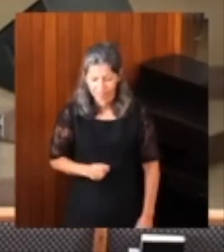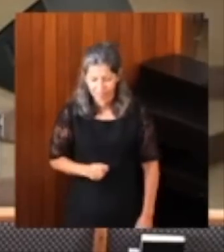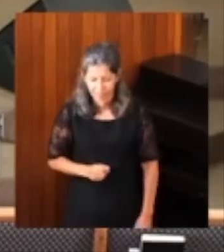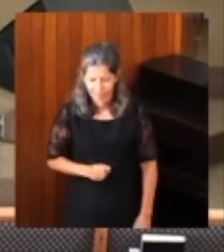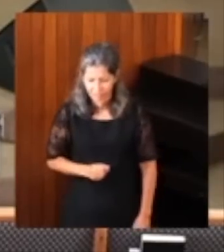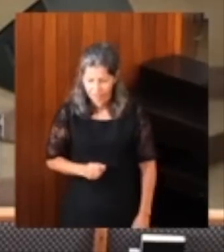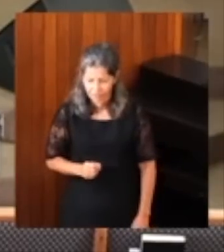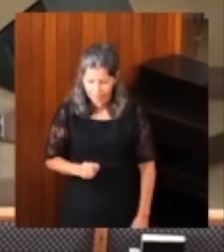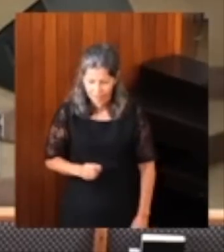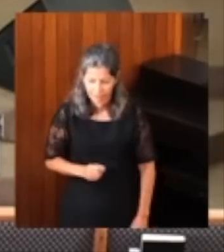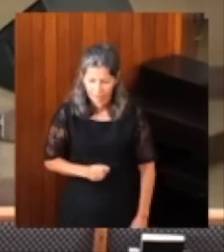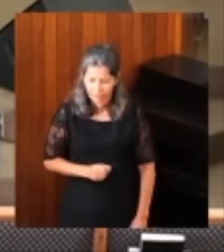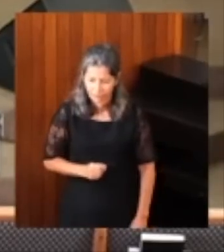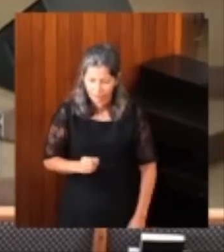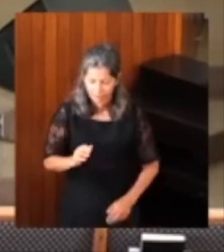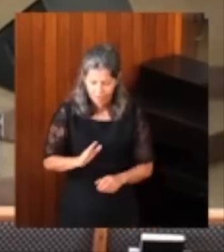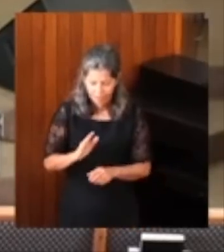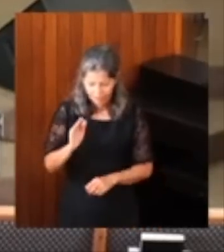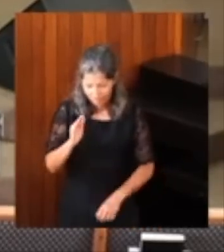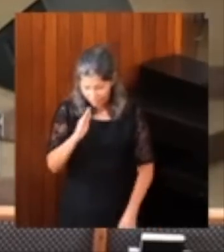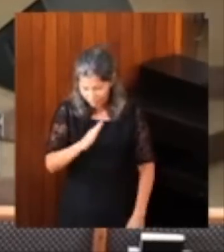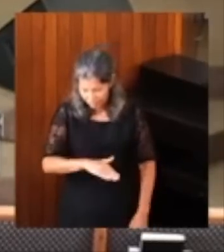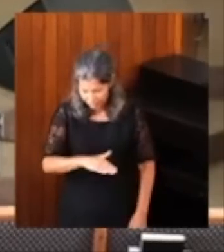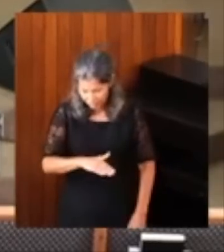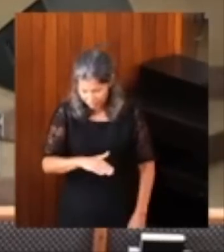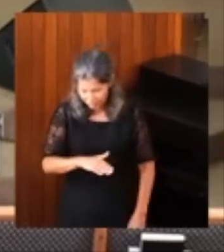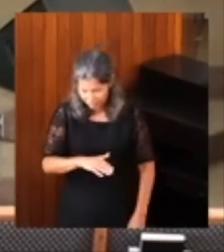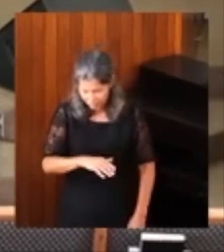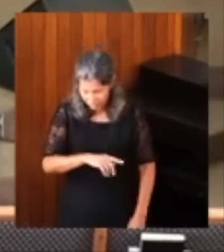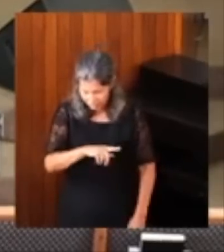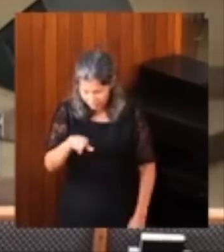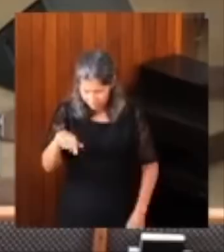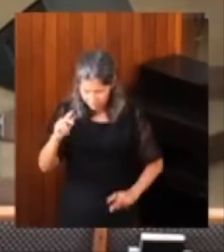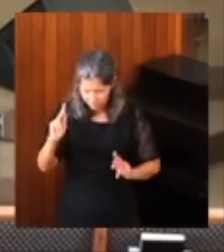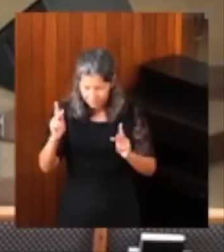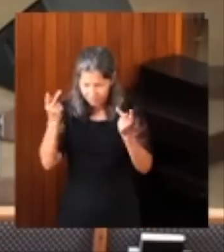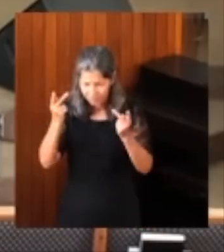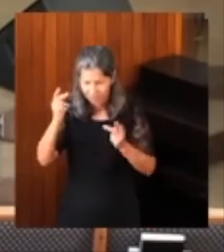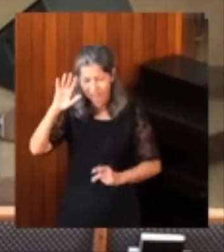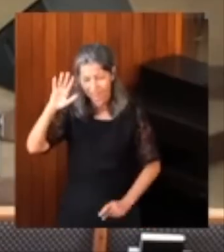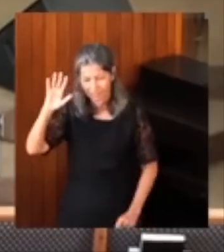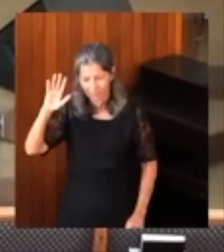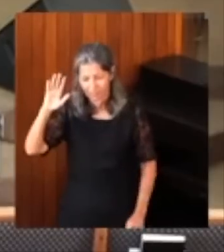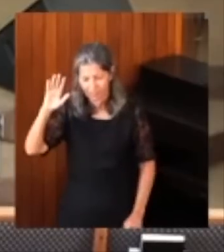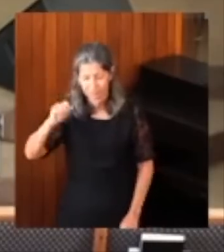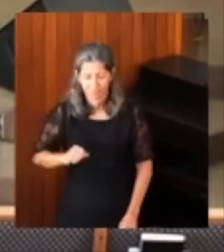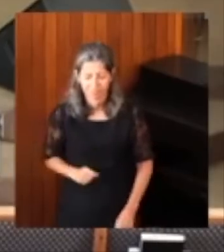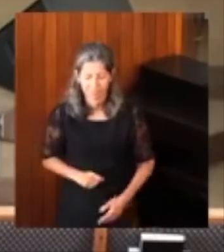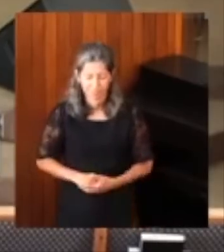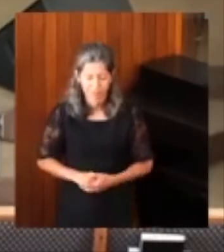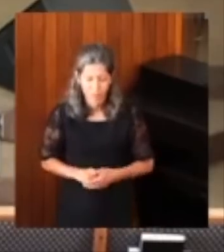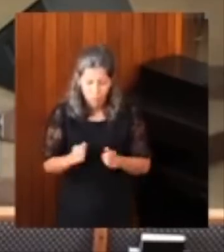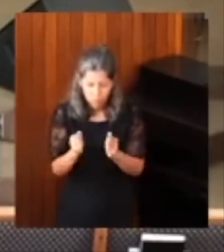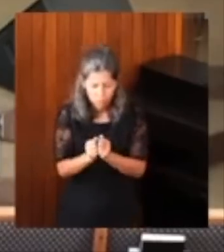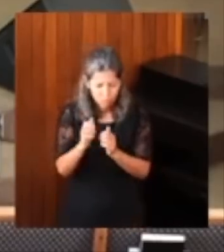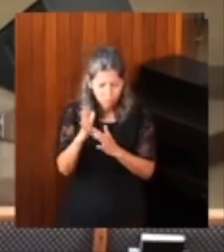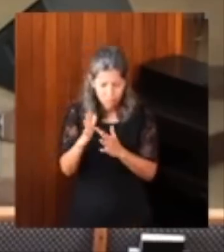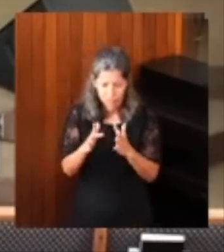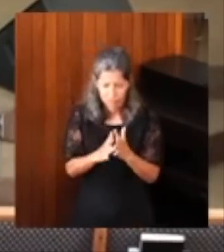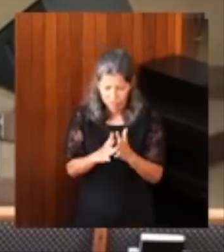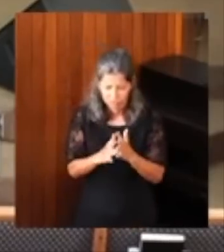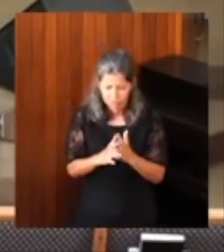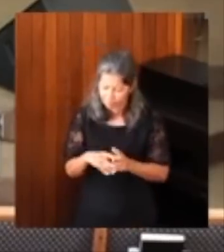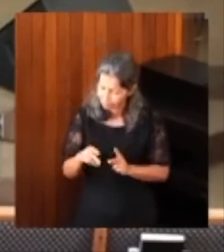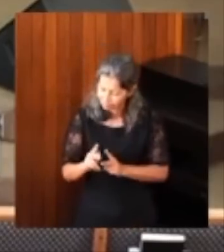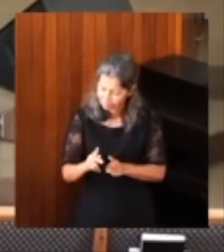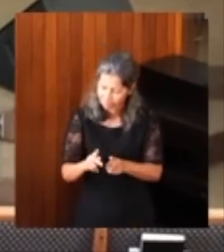vitorioso. Você quer vencer com Jesus também? Eu quero. Eu quero estar com Jesus para todo